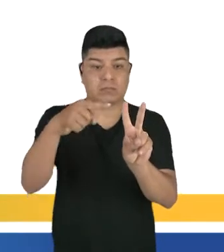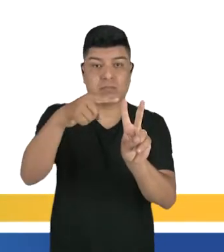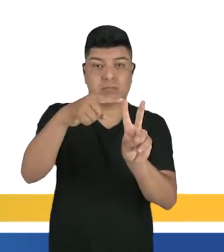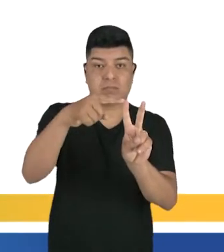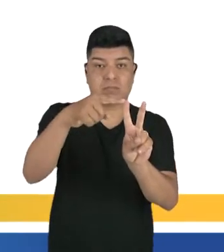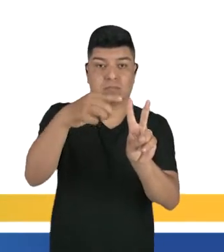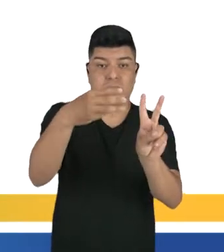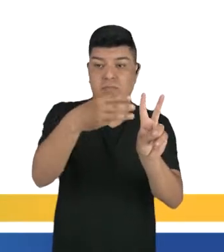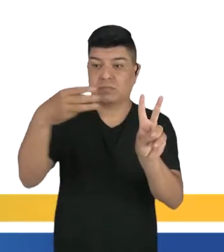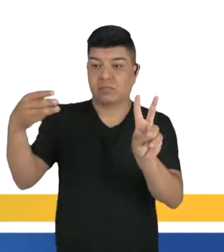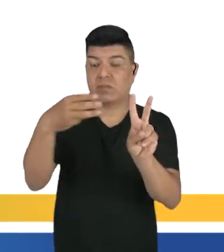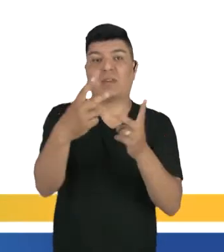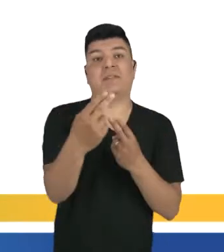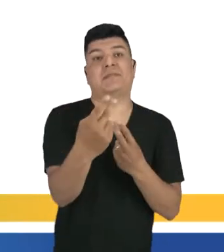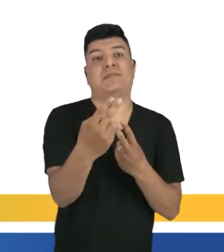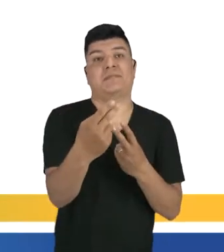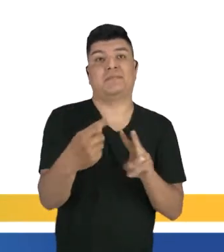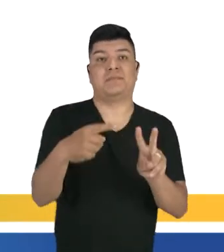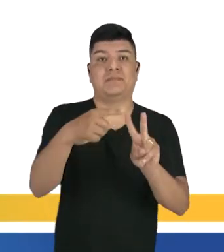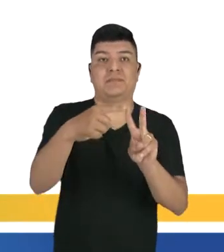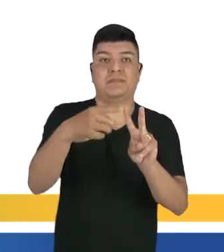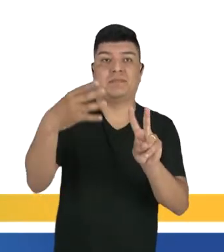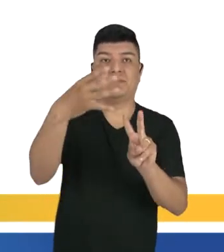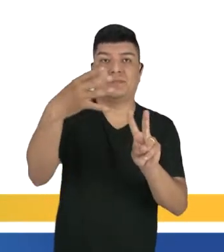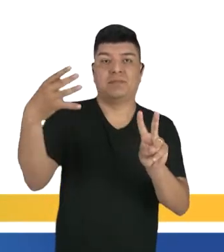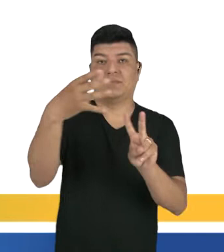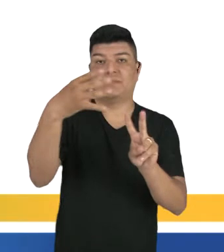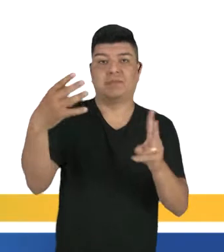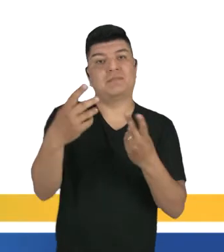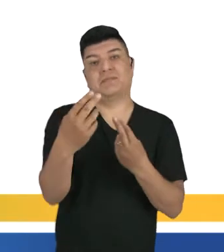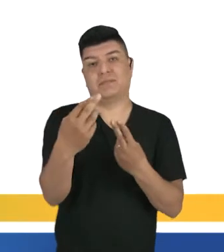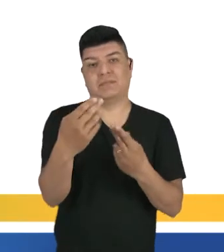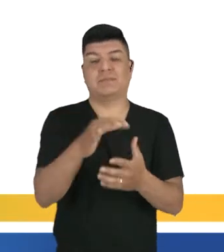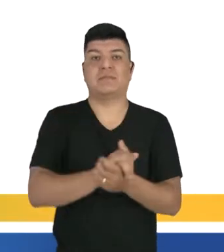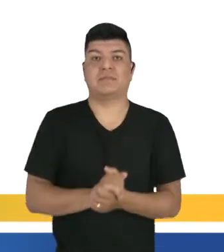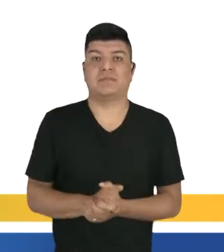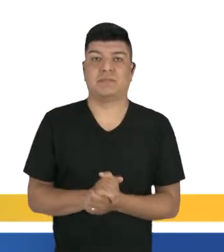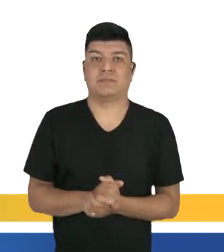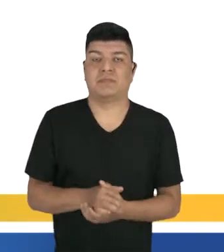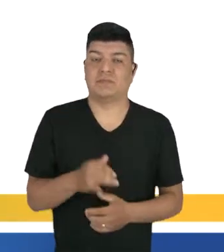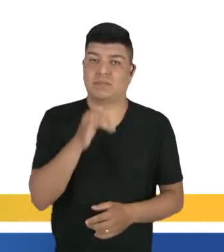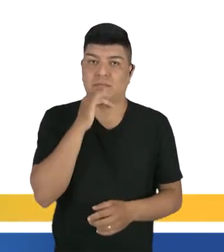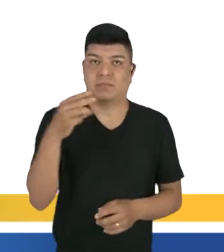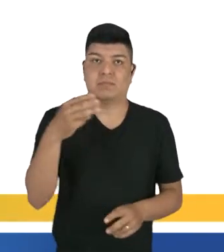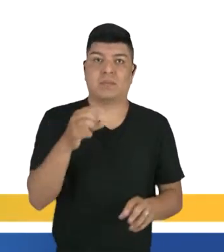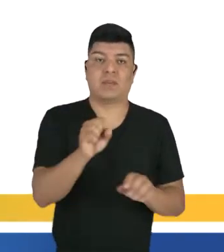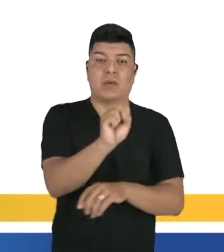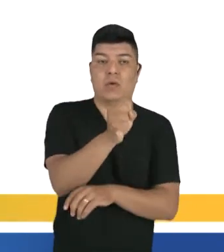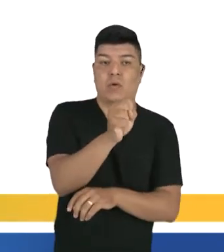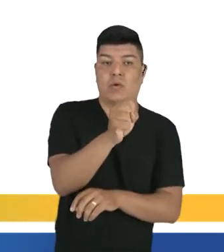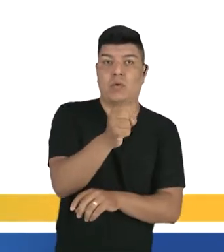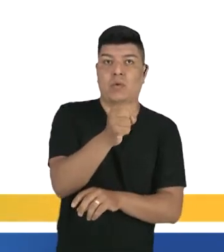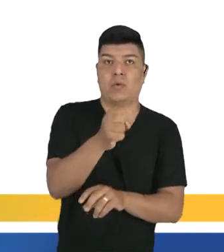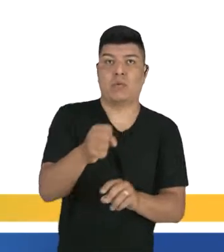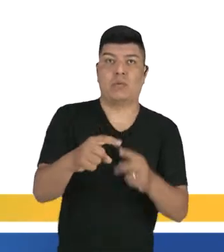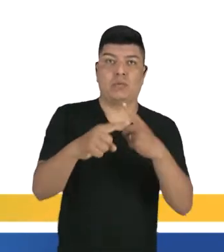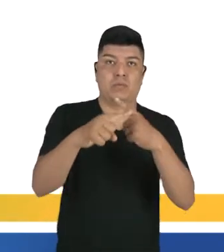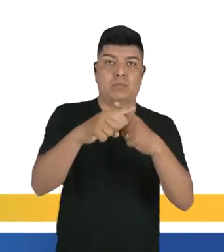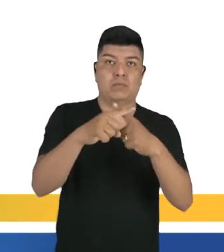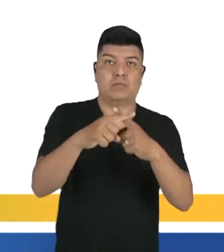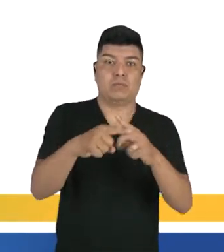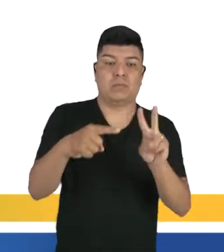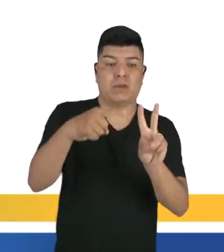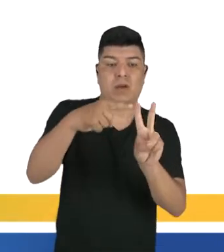os radicandos são os mesmos e os índices também. Terceiro exemplo, 8 multiplicado pela raiz sétima